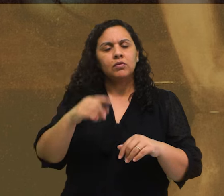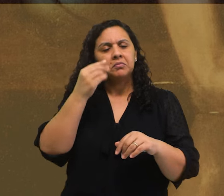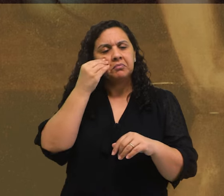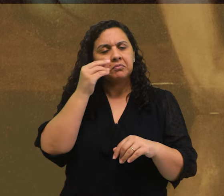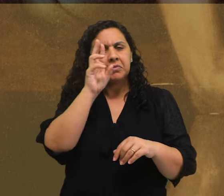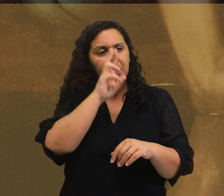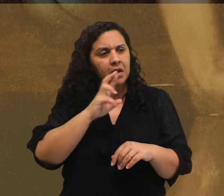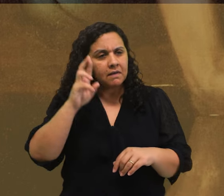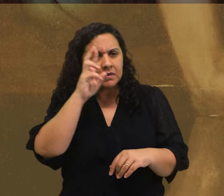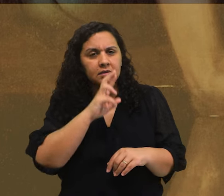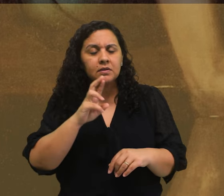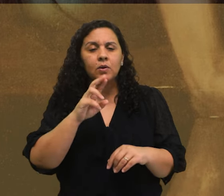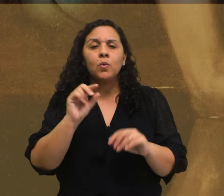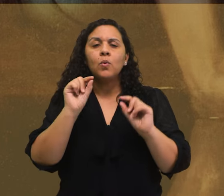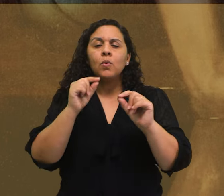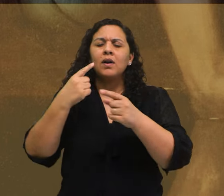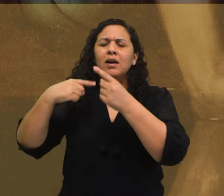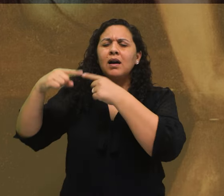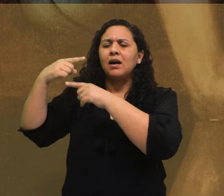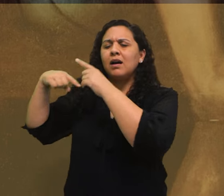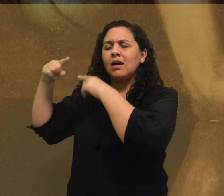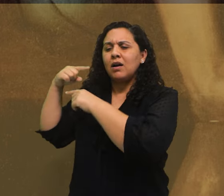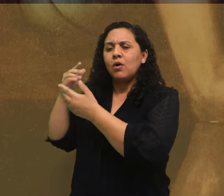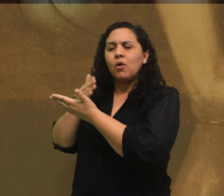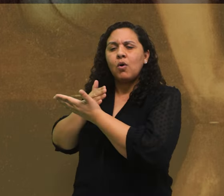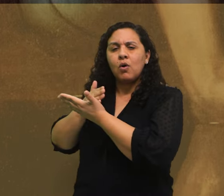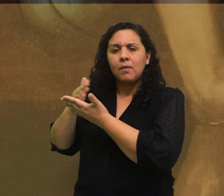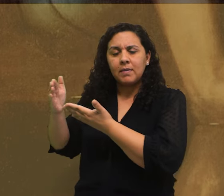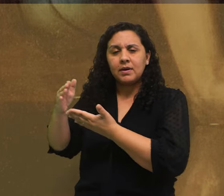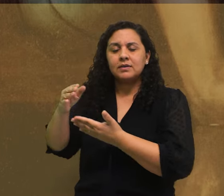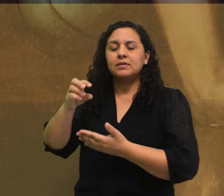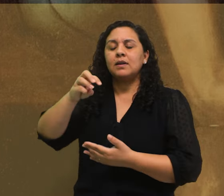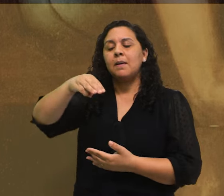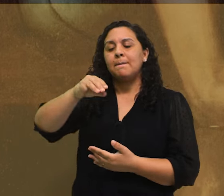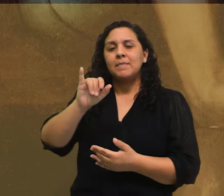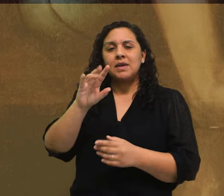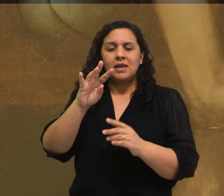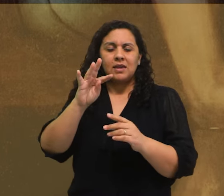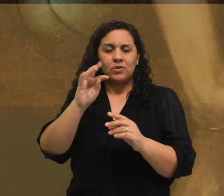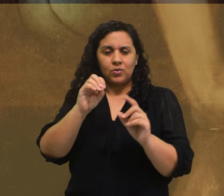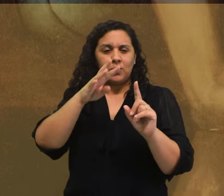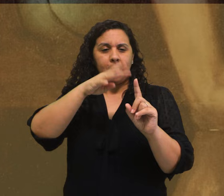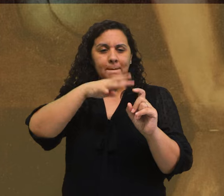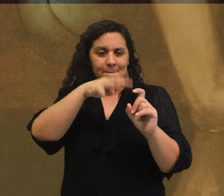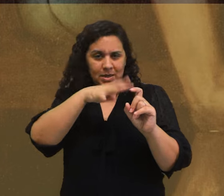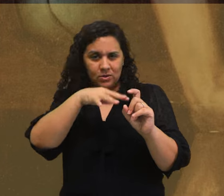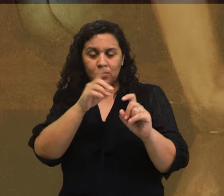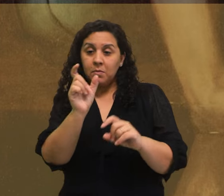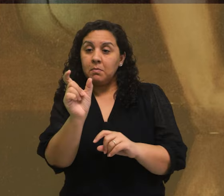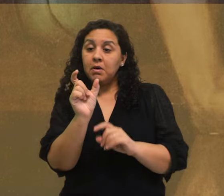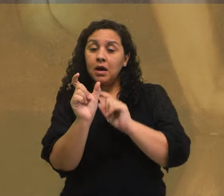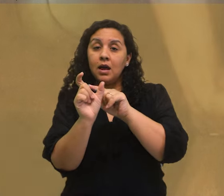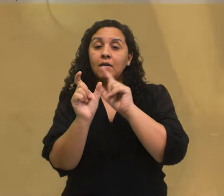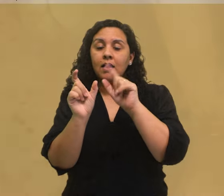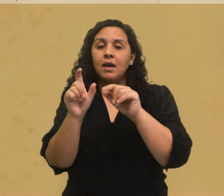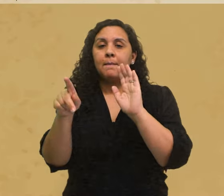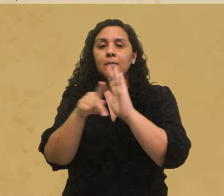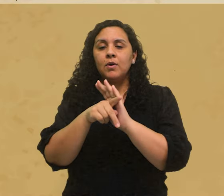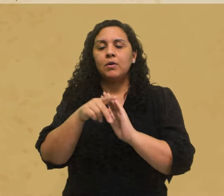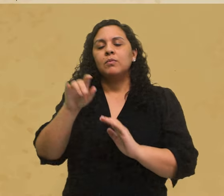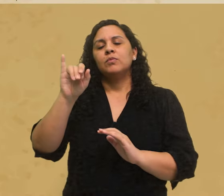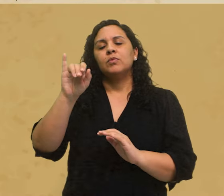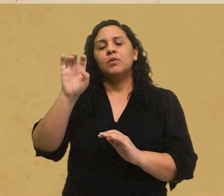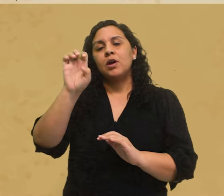revisão do mito de Narciso desde a etiologia da palavra, que é indo-europeia. Nós